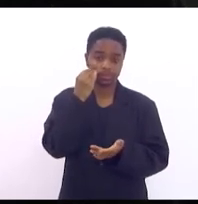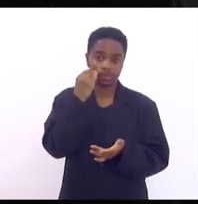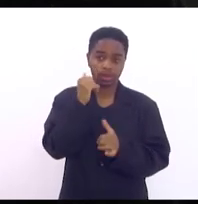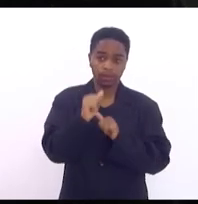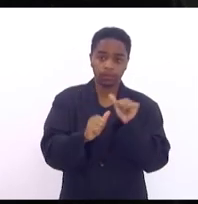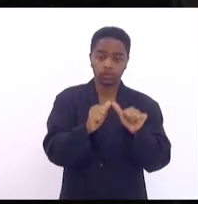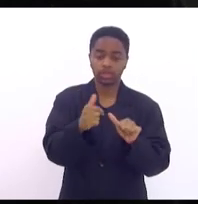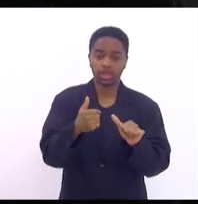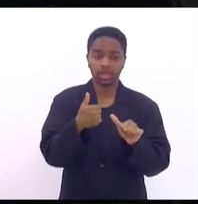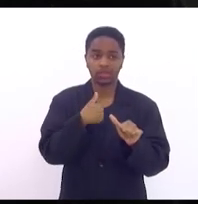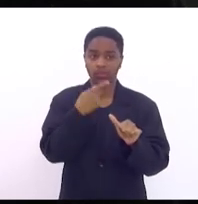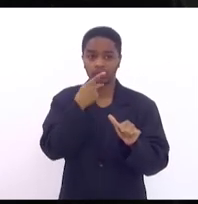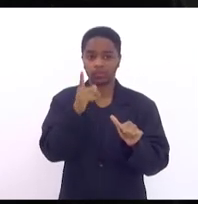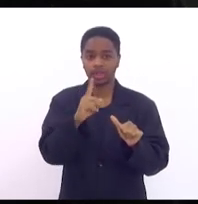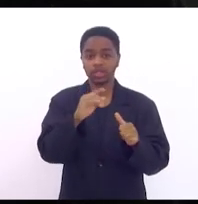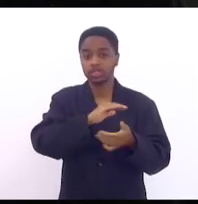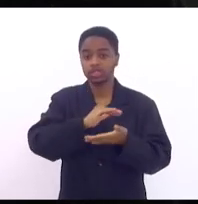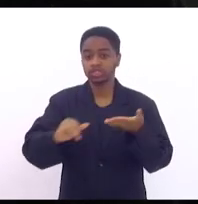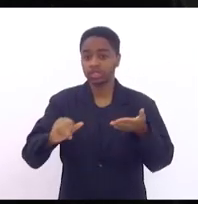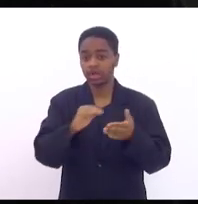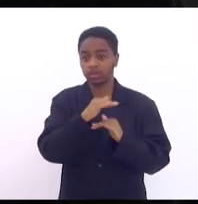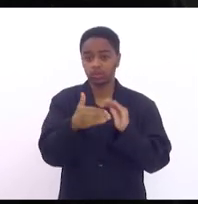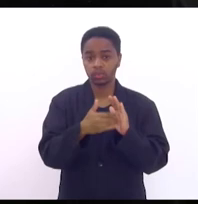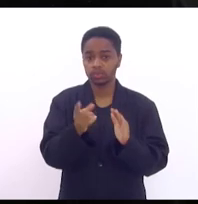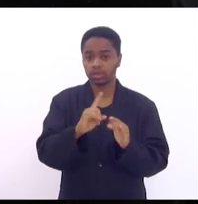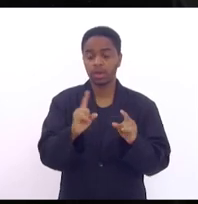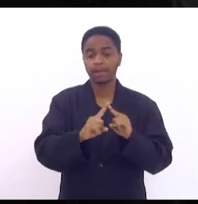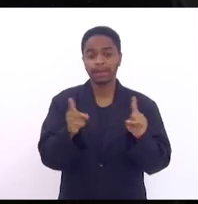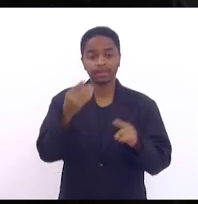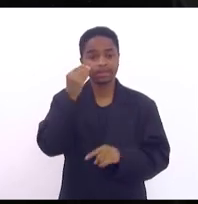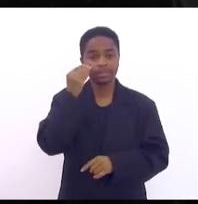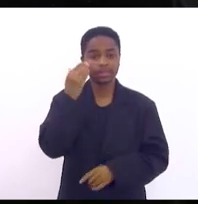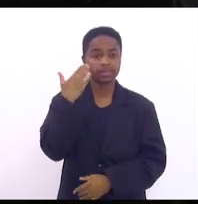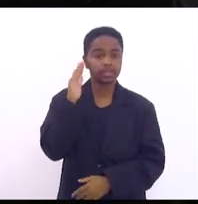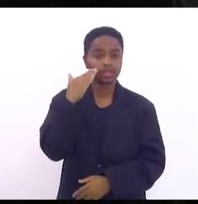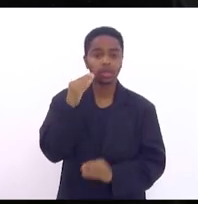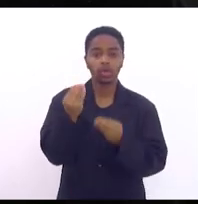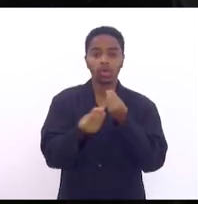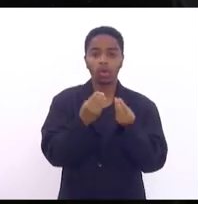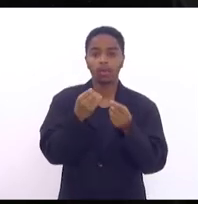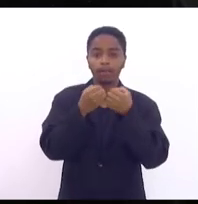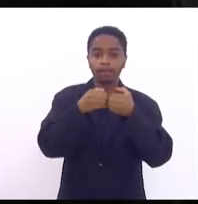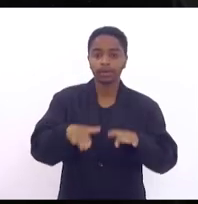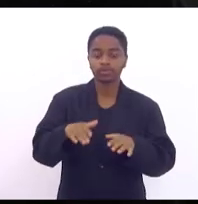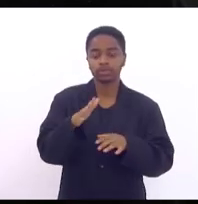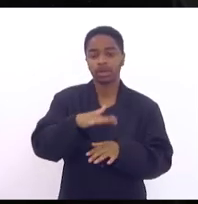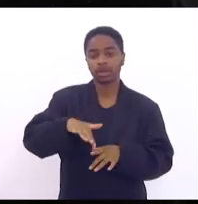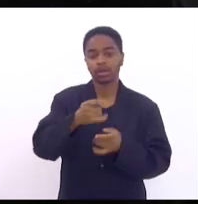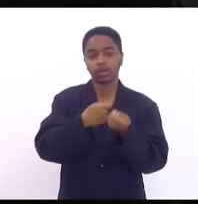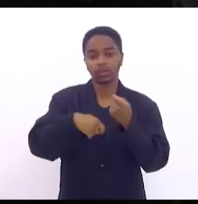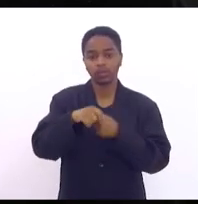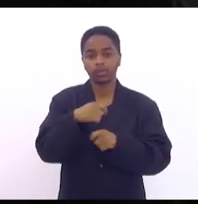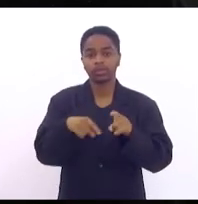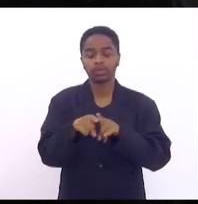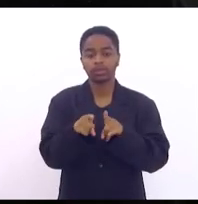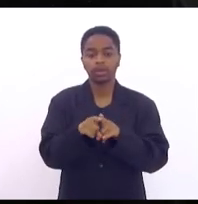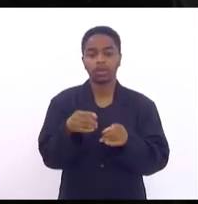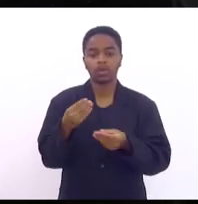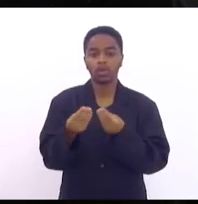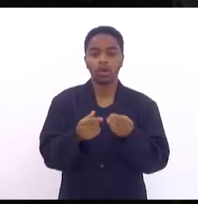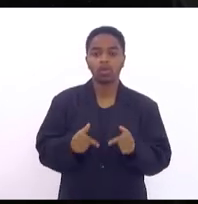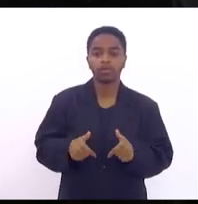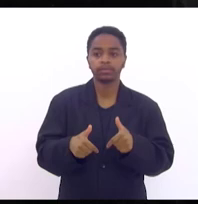não digo retirá-las na totalidade, mas rever, sim, entender qual é o impacto econômico e qual é a contrapartida